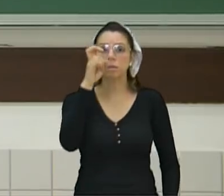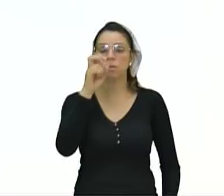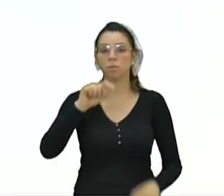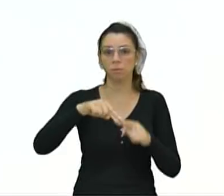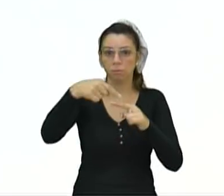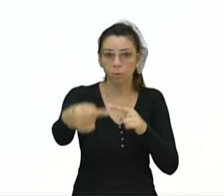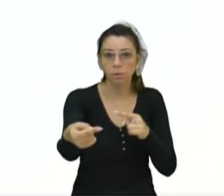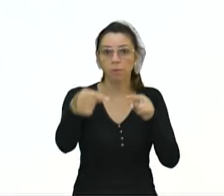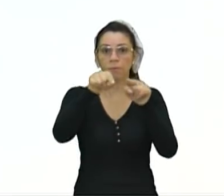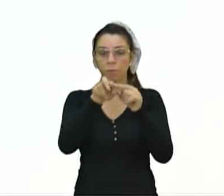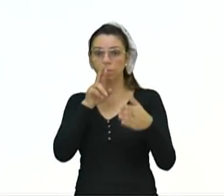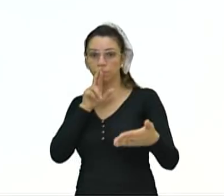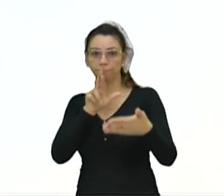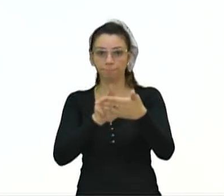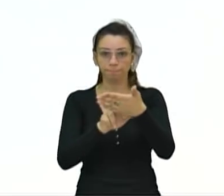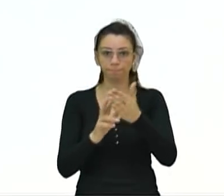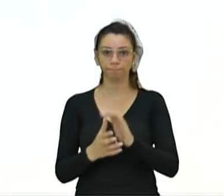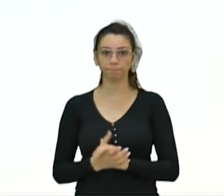resposta.